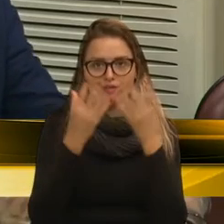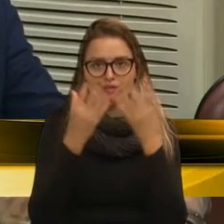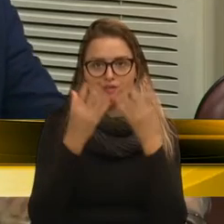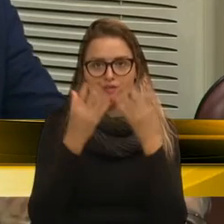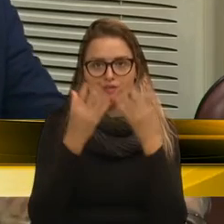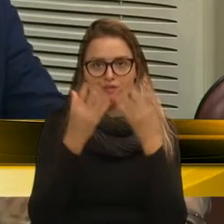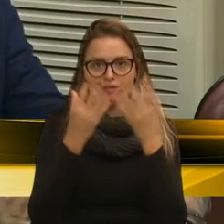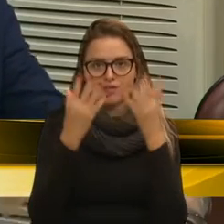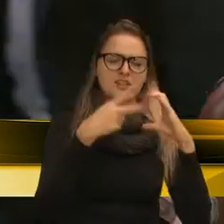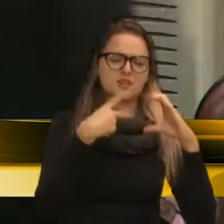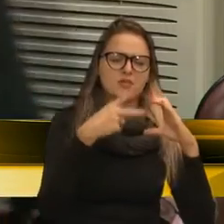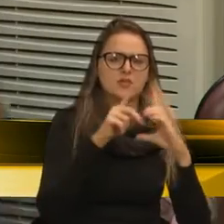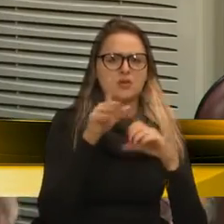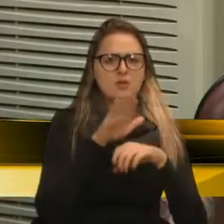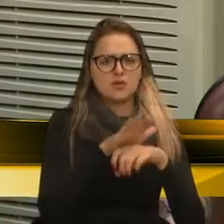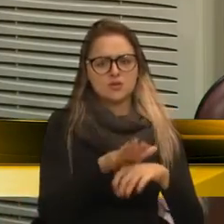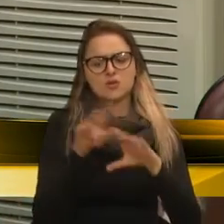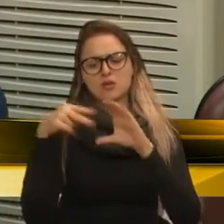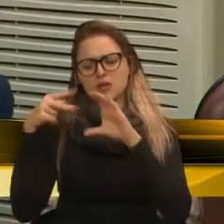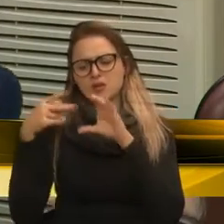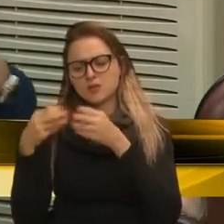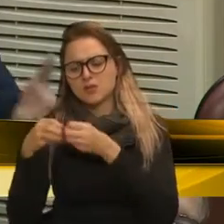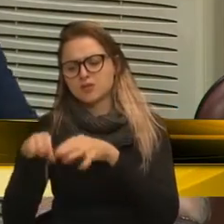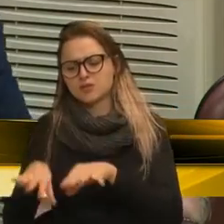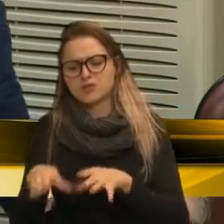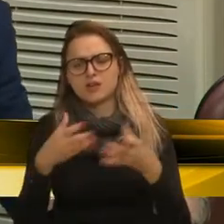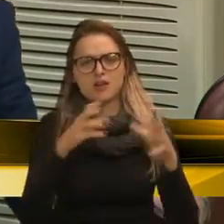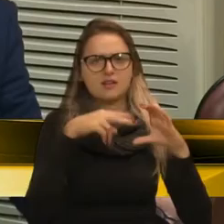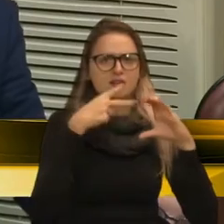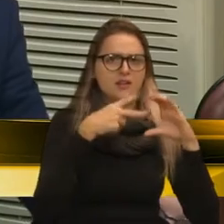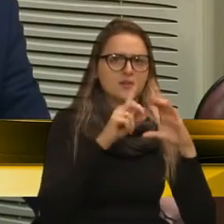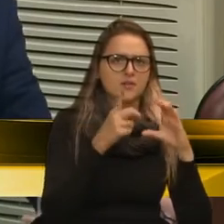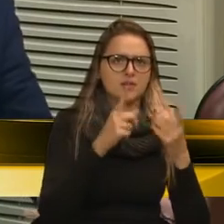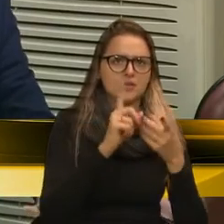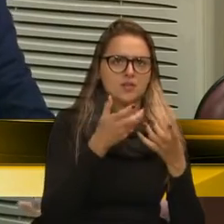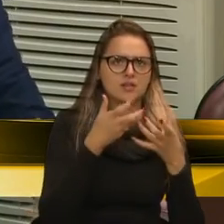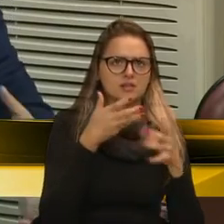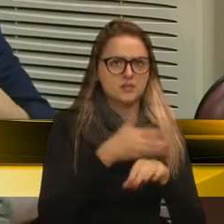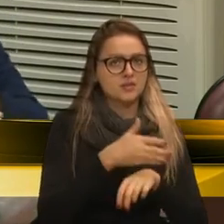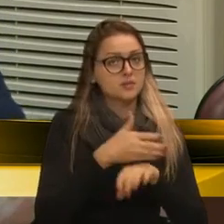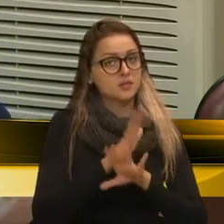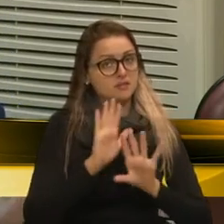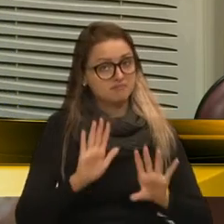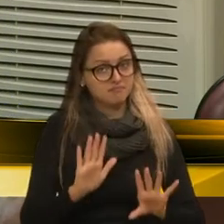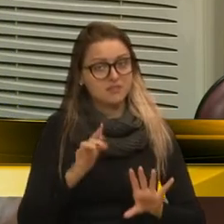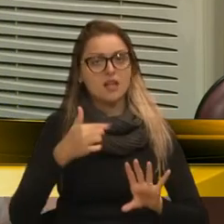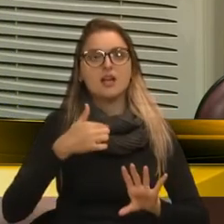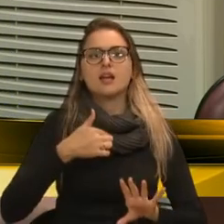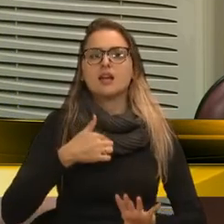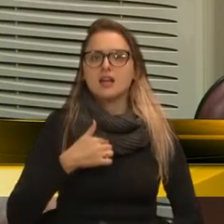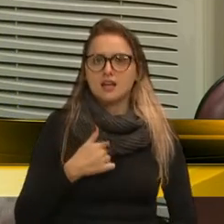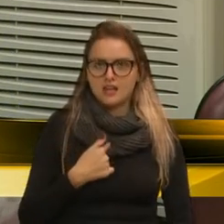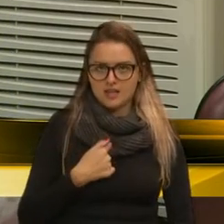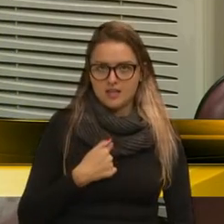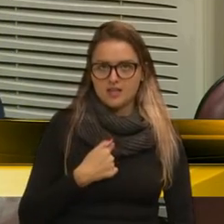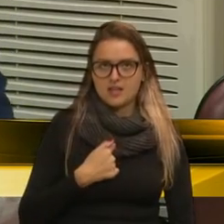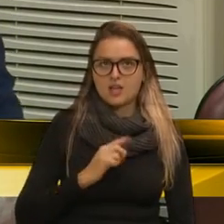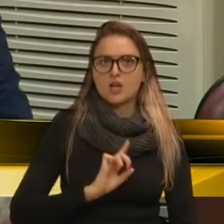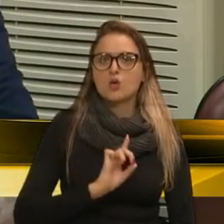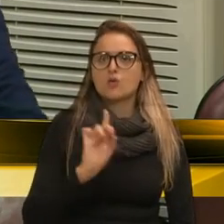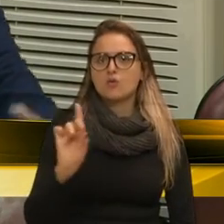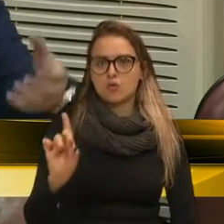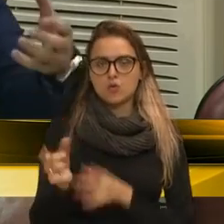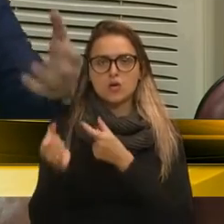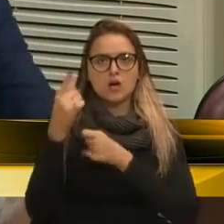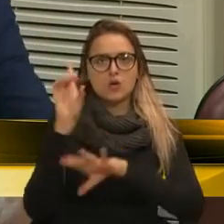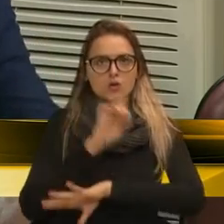não indicou que a câmera não quis participar eu estive algumas vezes lá e